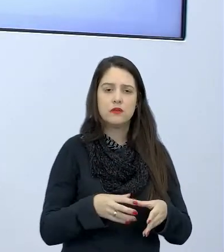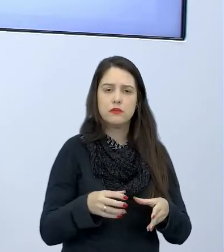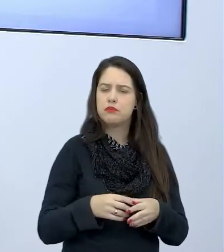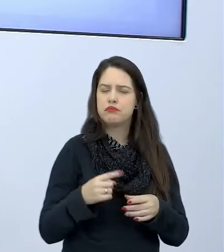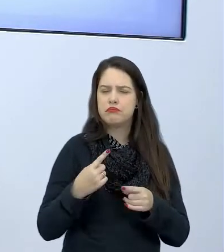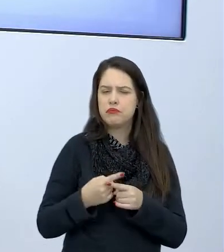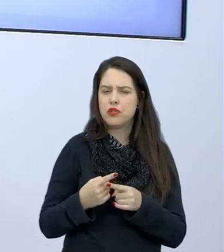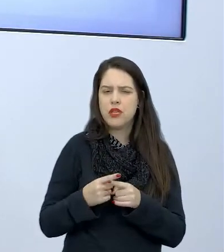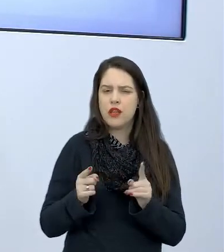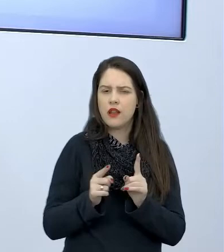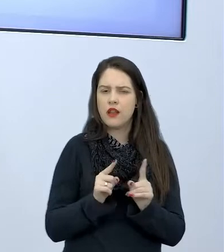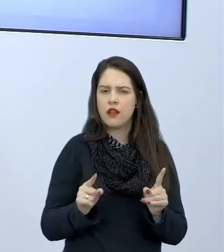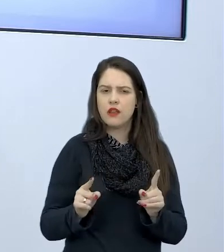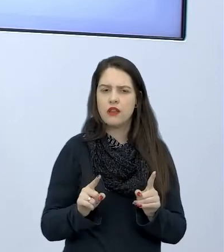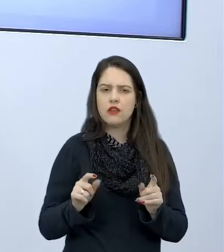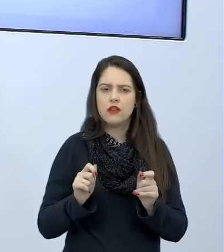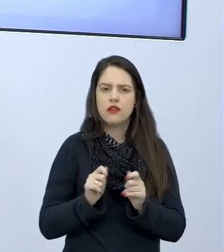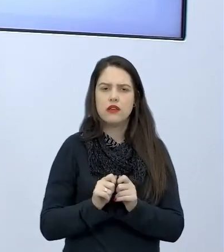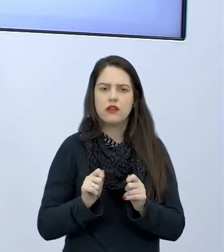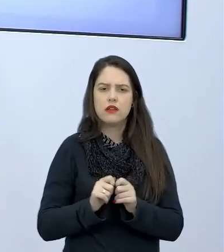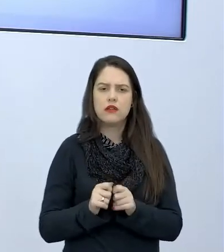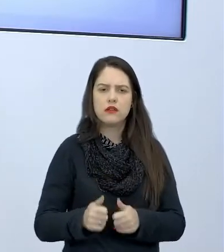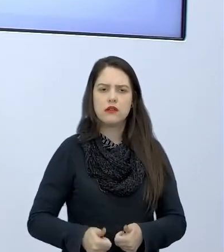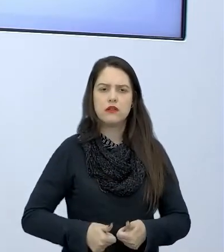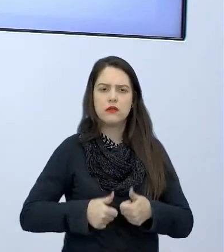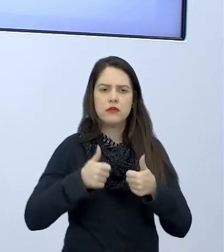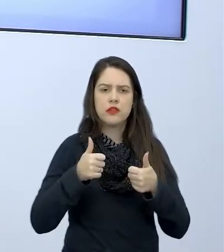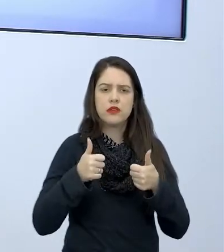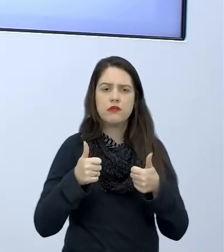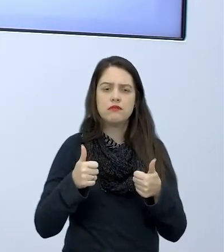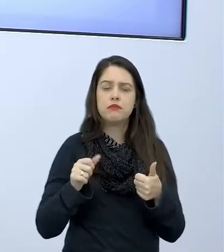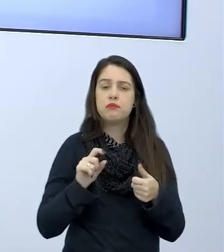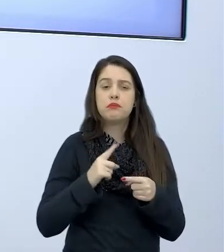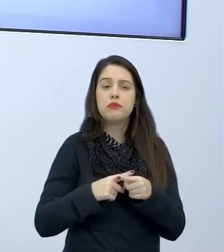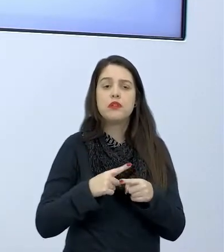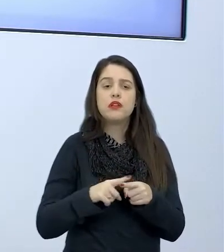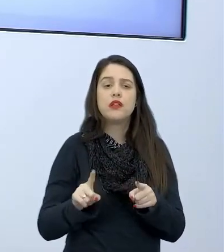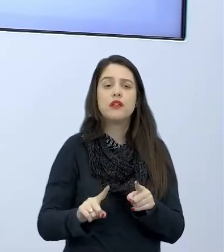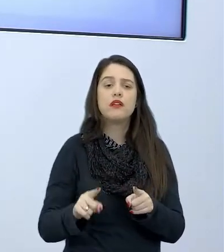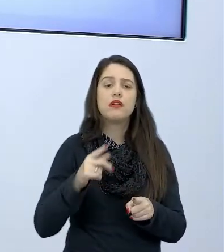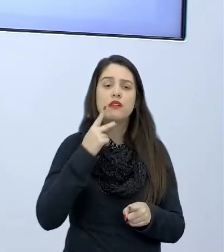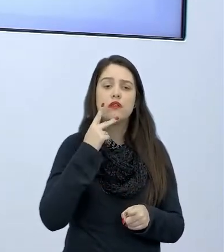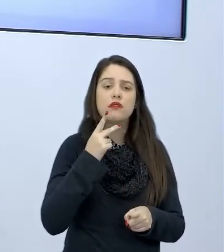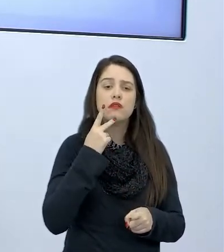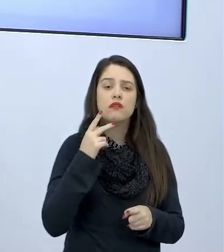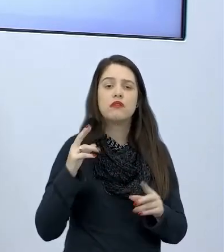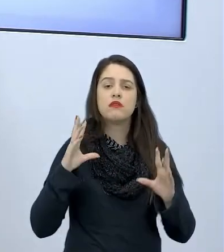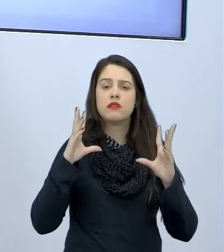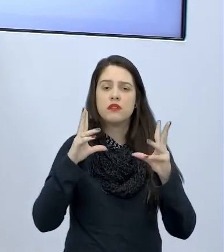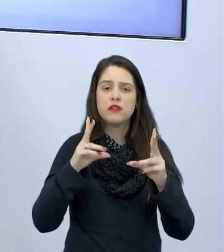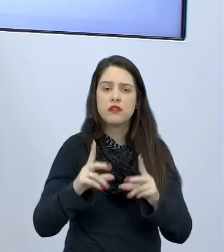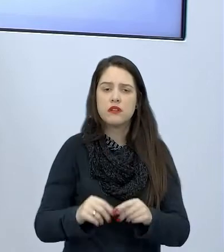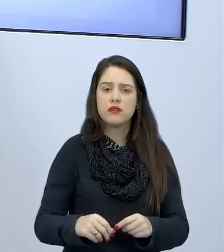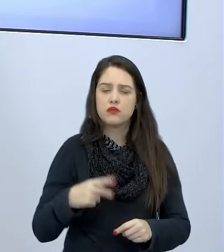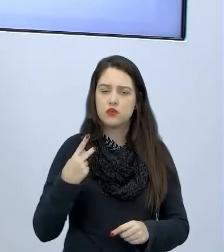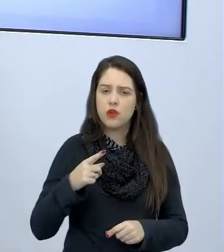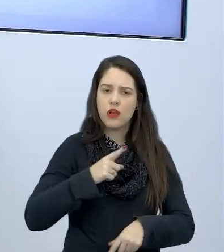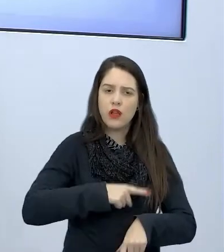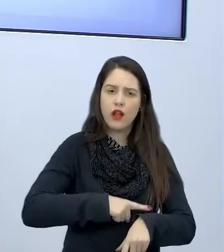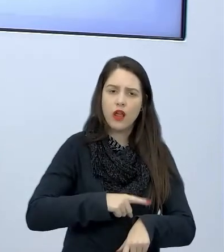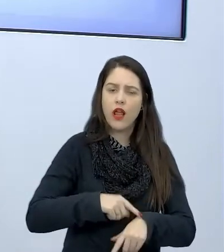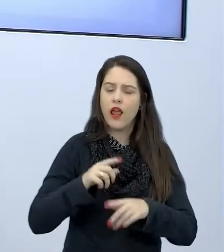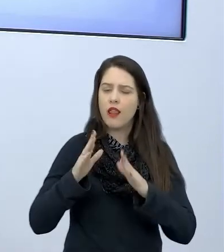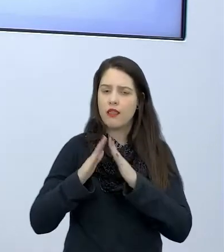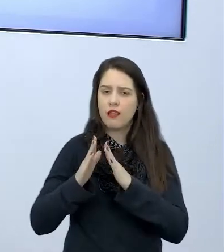não, né? Me veio agora na cabeça. E por que não falar com as pessoas da sua casa, né? Com as pessoas que você